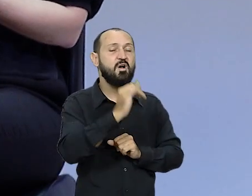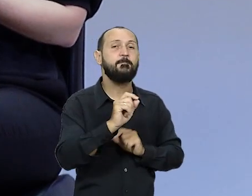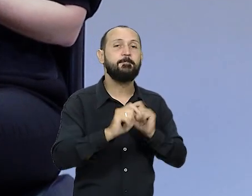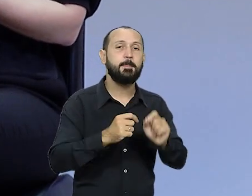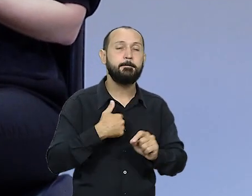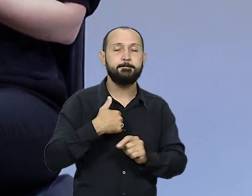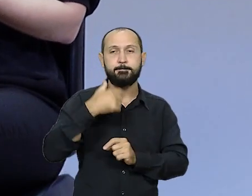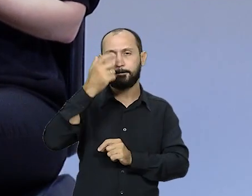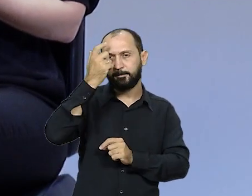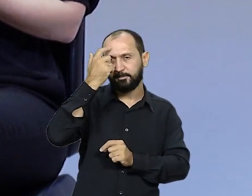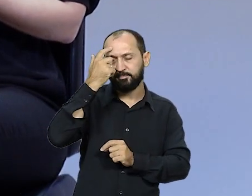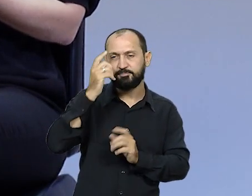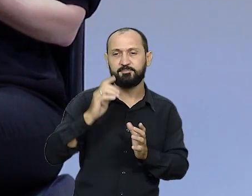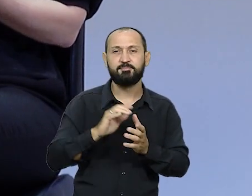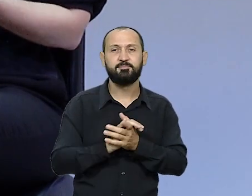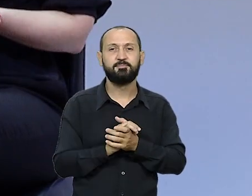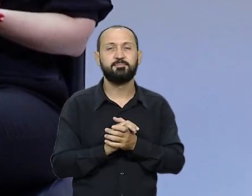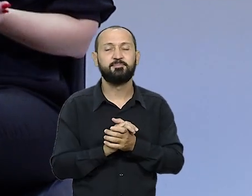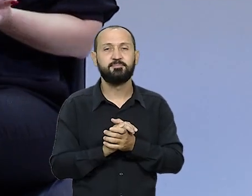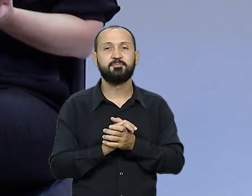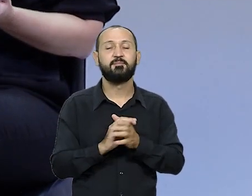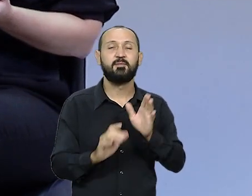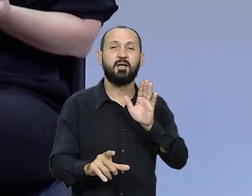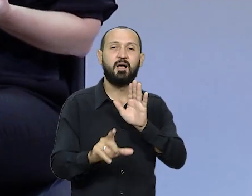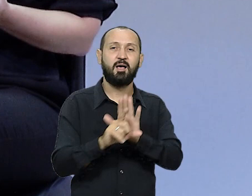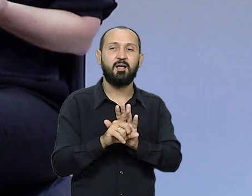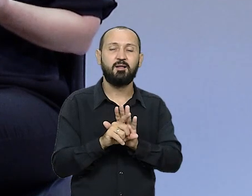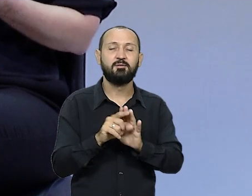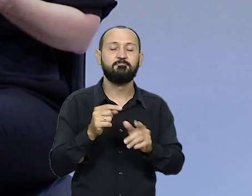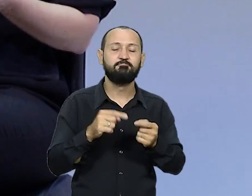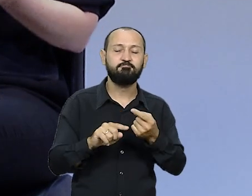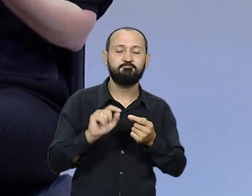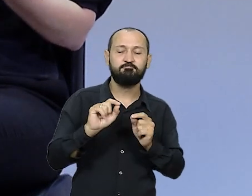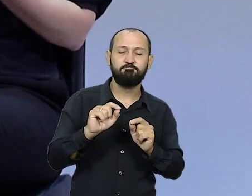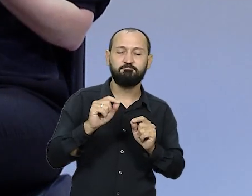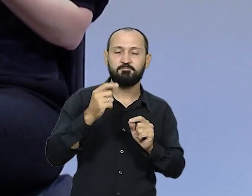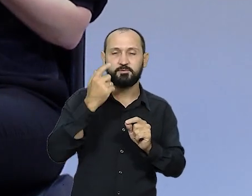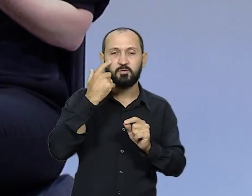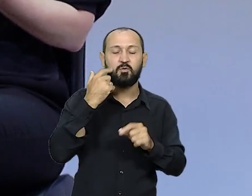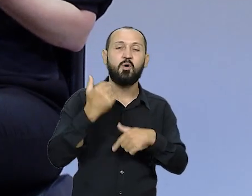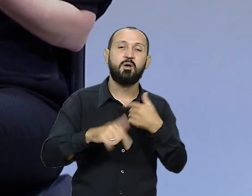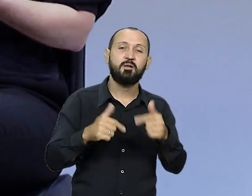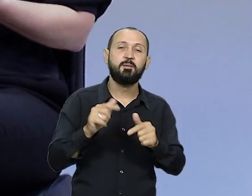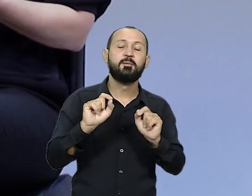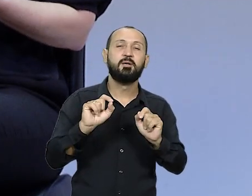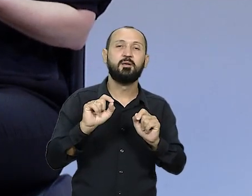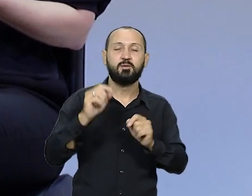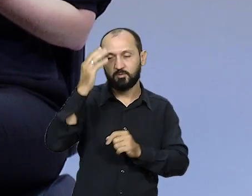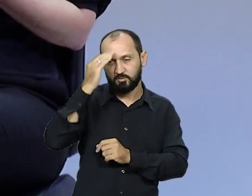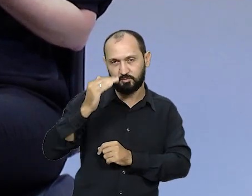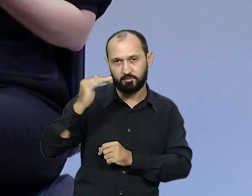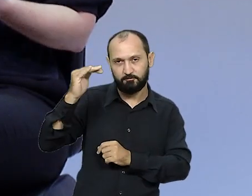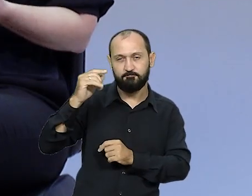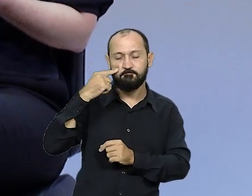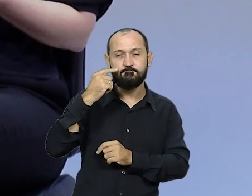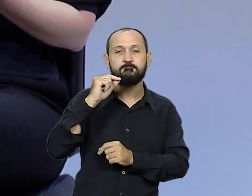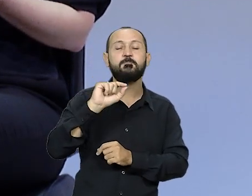que eu penso? Se a lei me possibilita, então por que eu não vou trabalhar com esse adolescente,